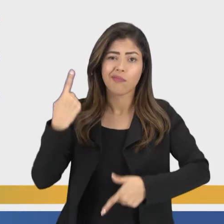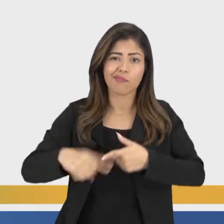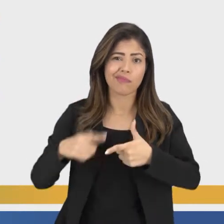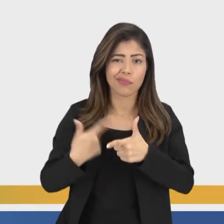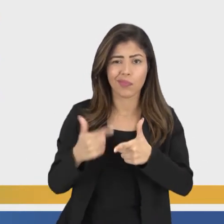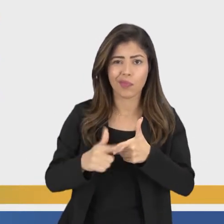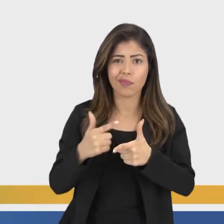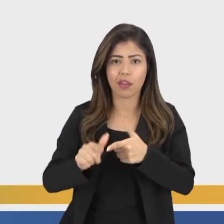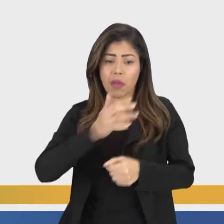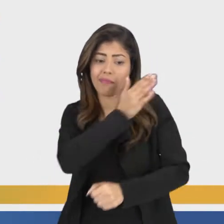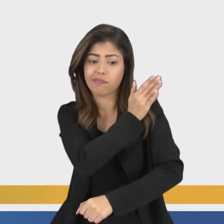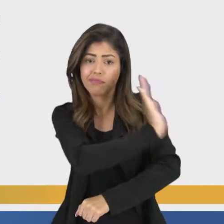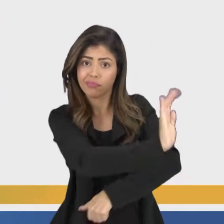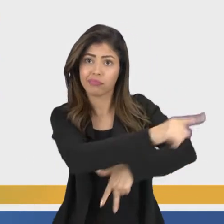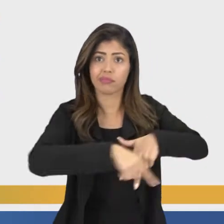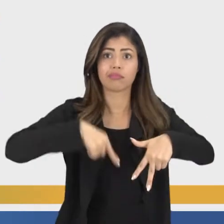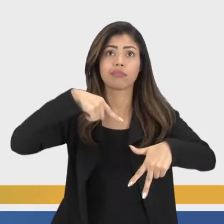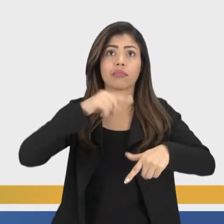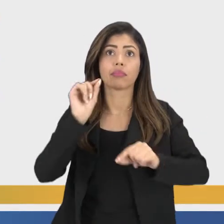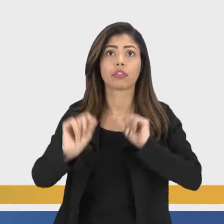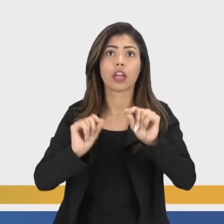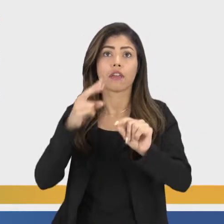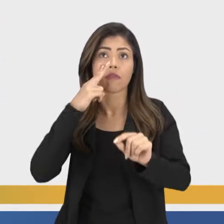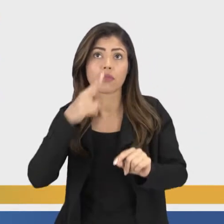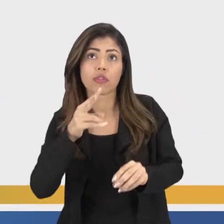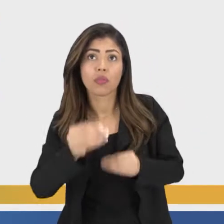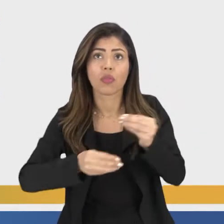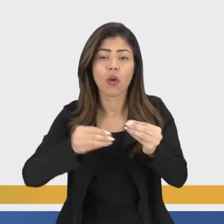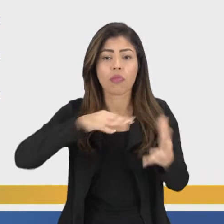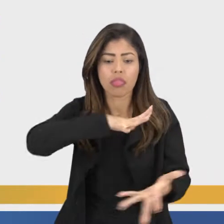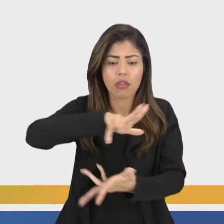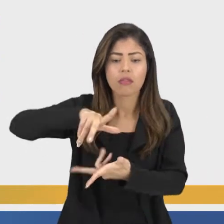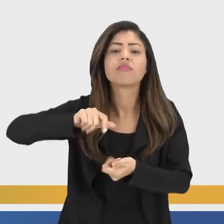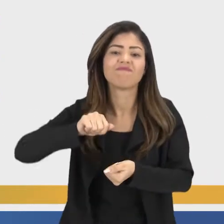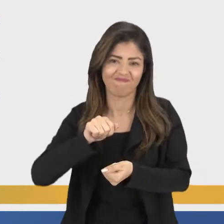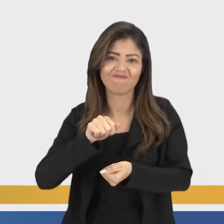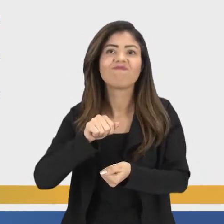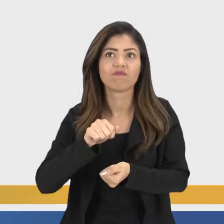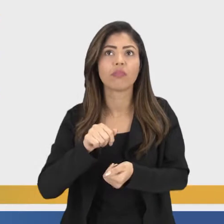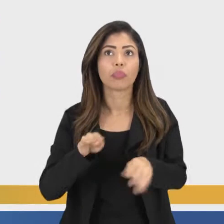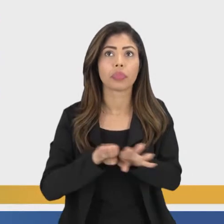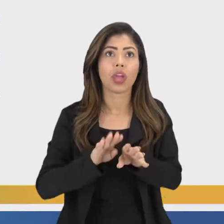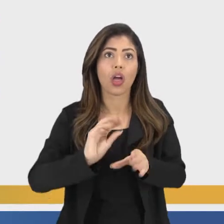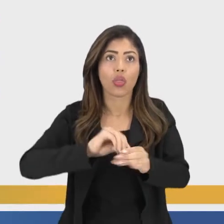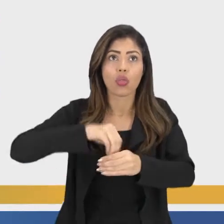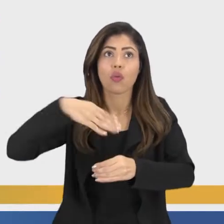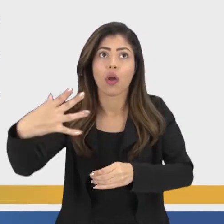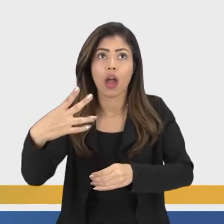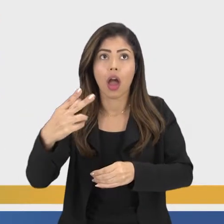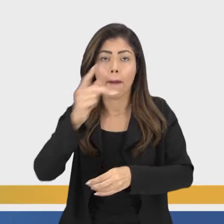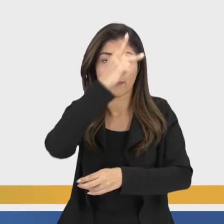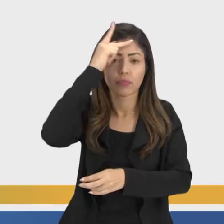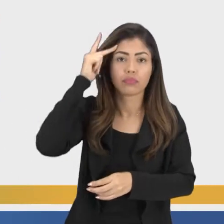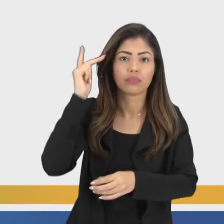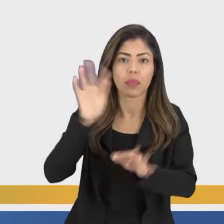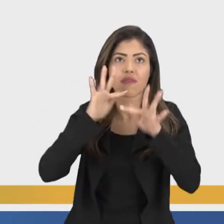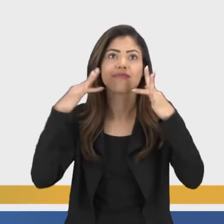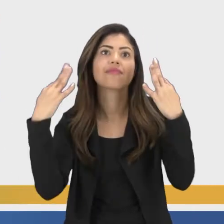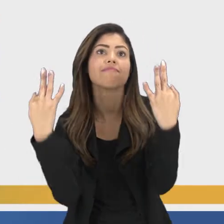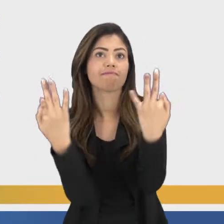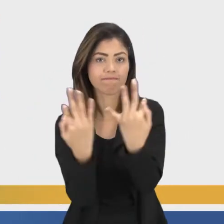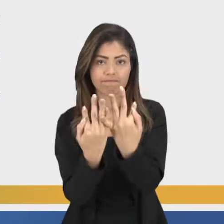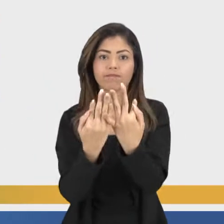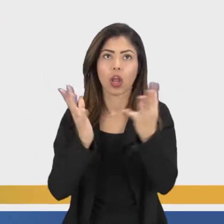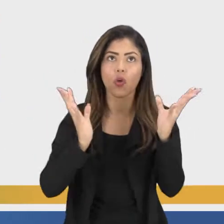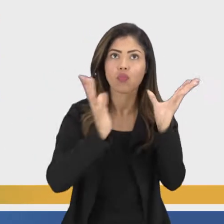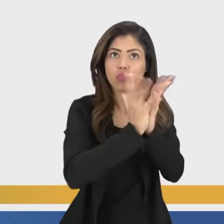problemática racial, visto como dilema também mundial. Deslocam-se indivíduos,